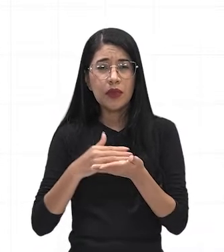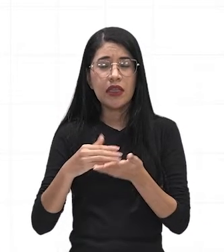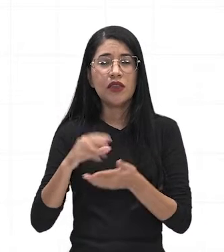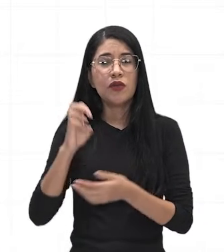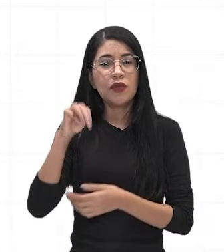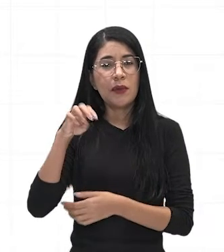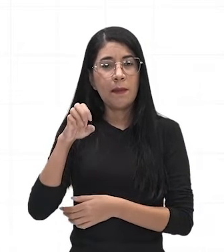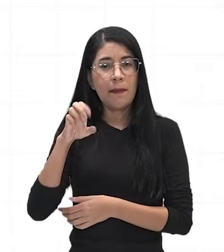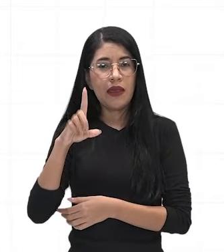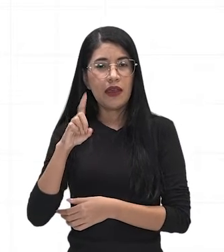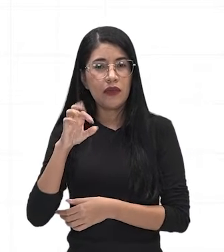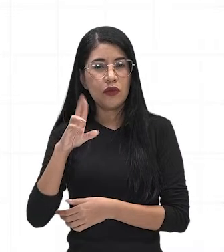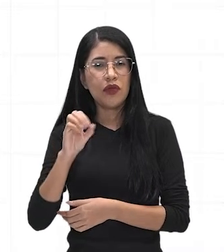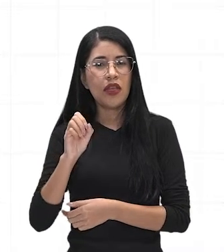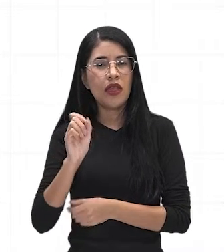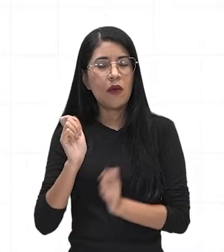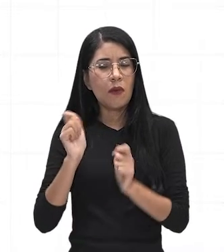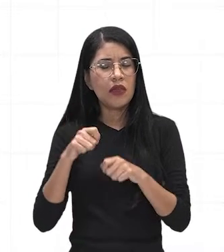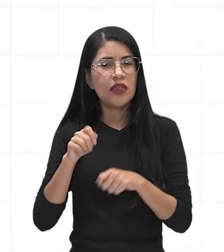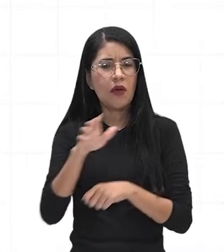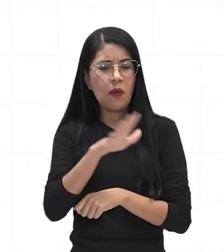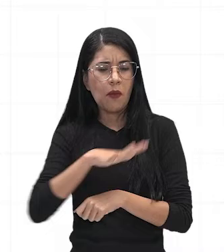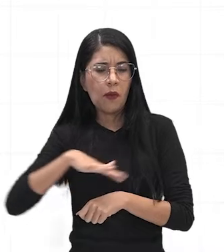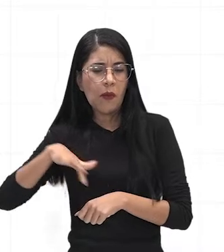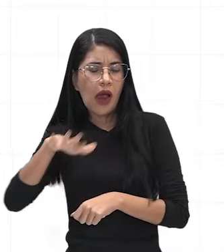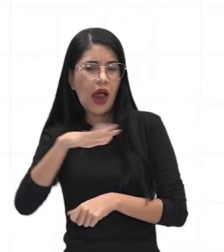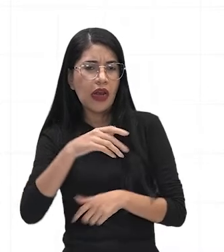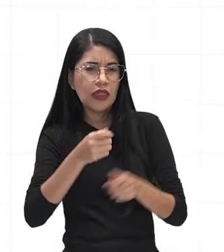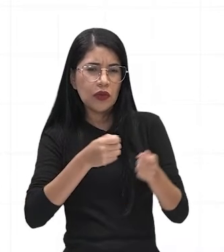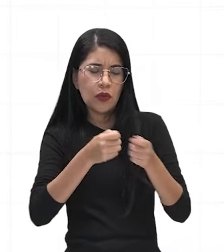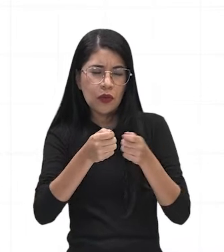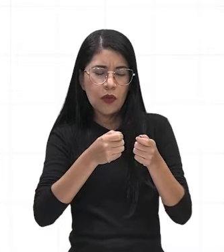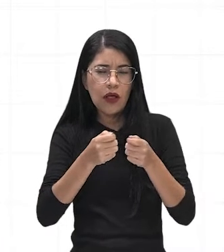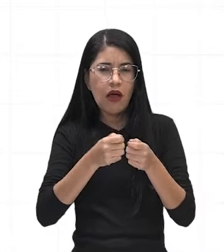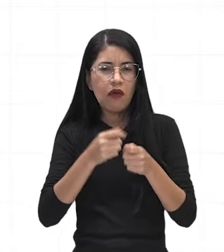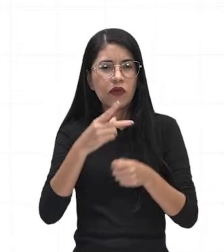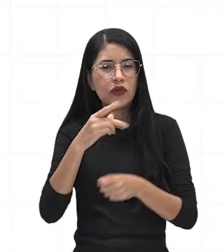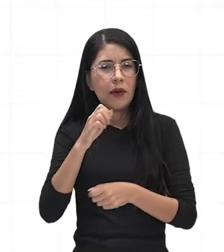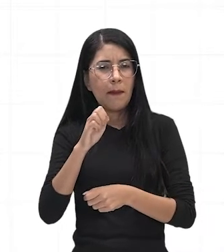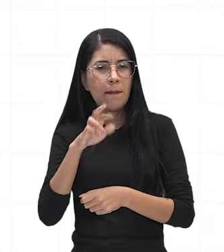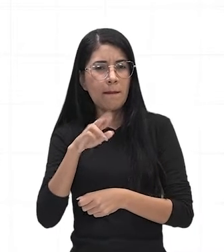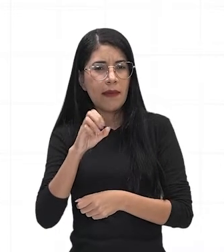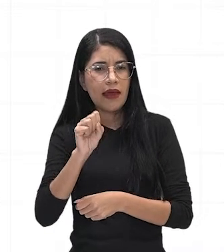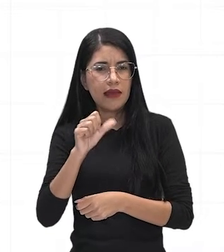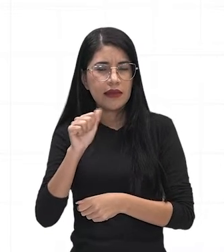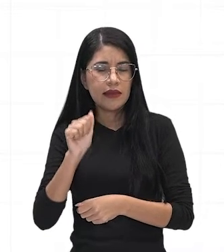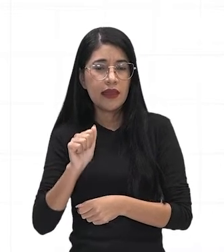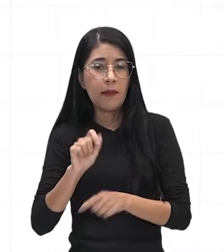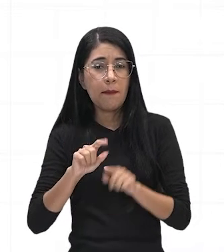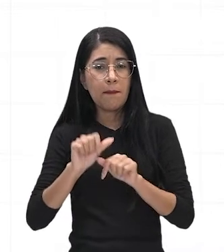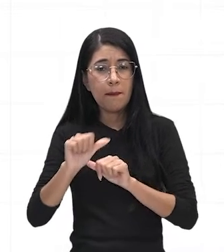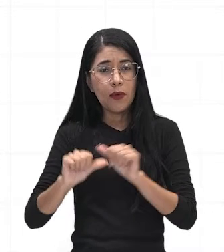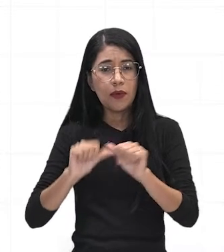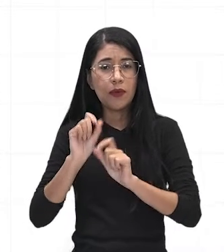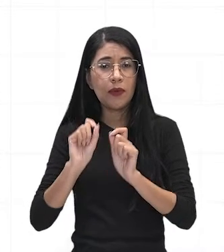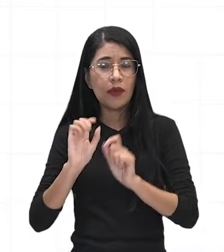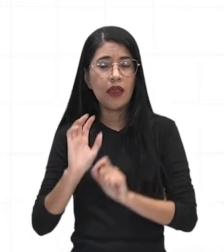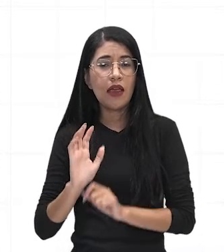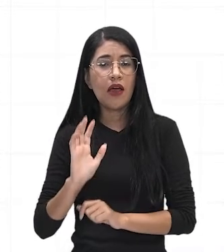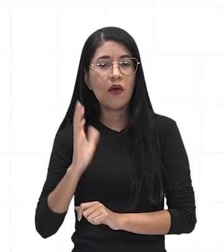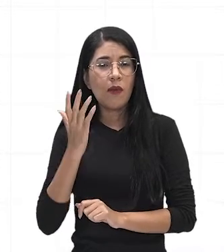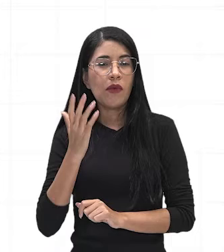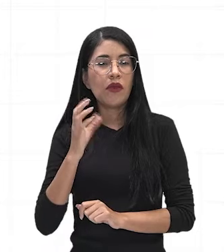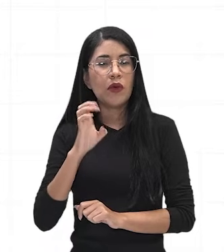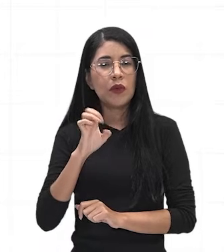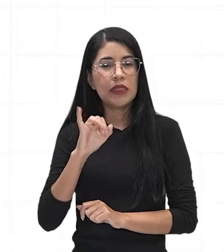eles tinham a hegemonia do território e controlavam os persas. A mudança ocorreu quando o surgimento do comandante Ciro,